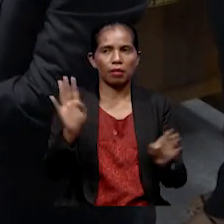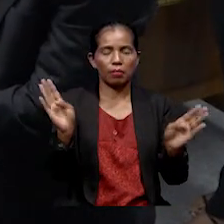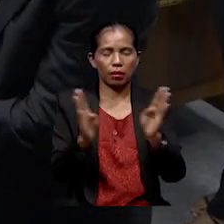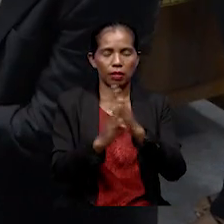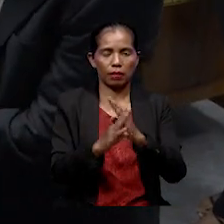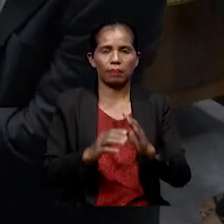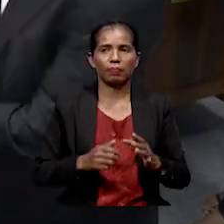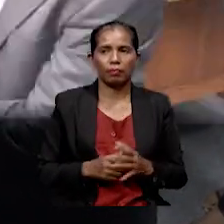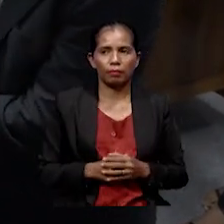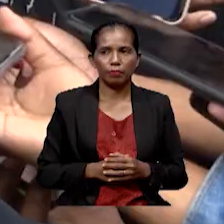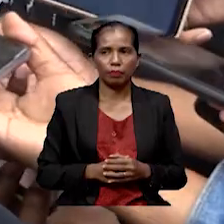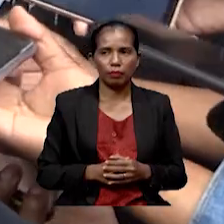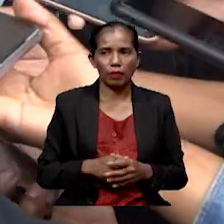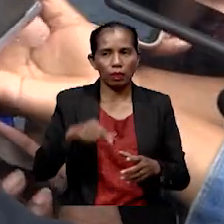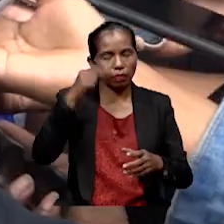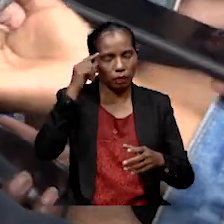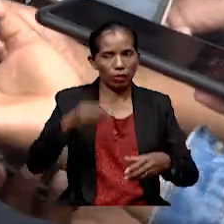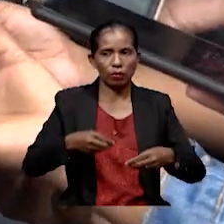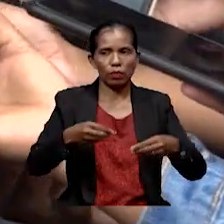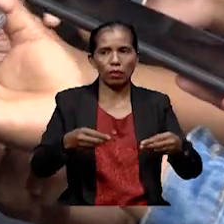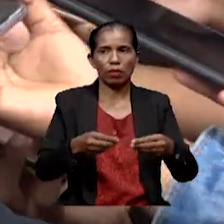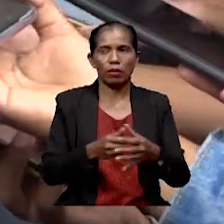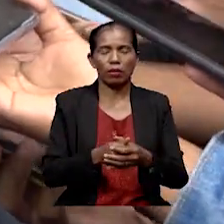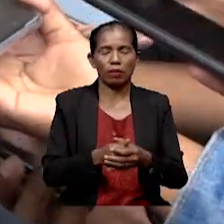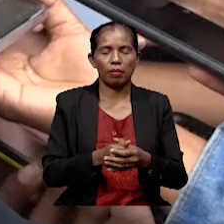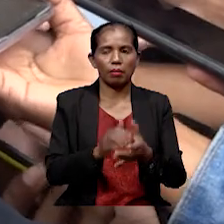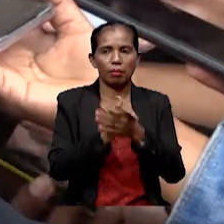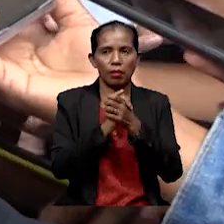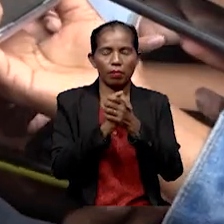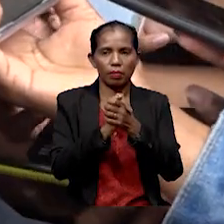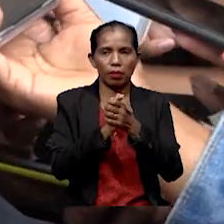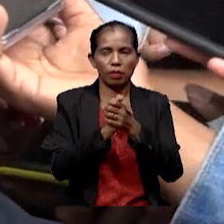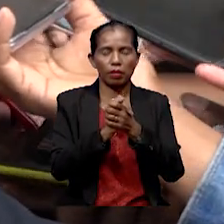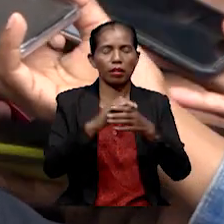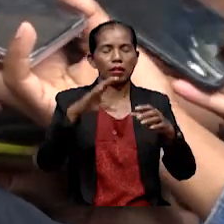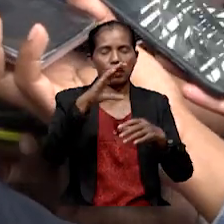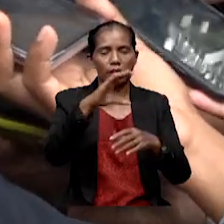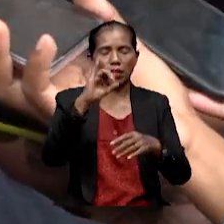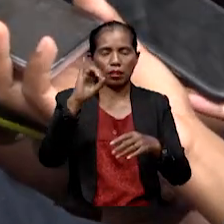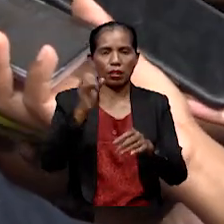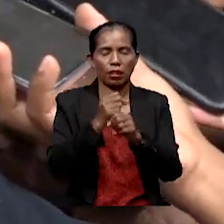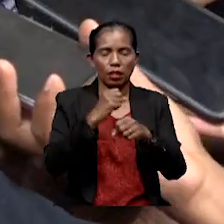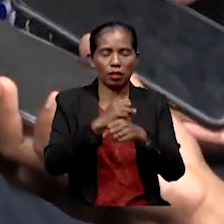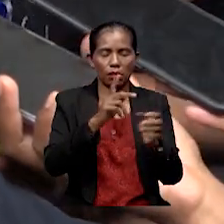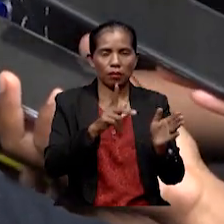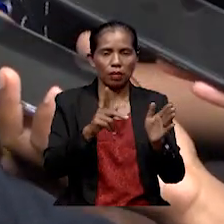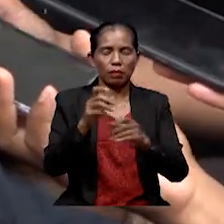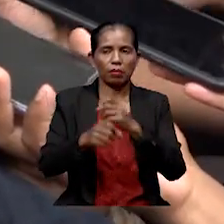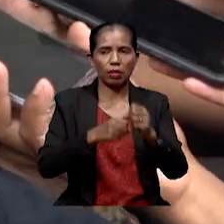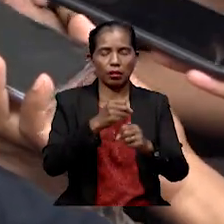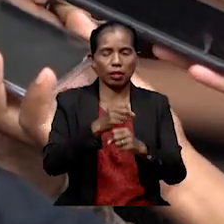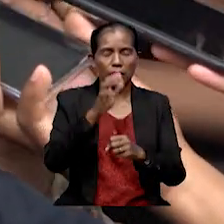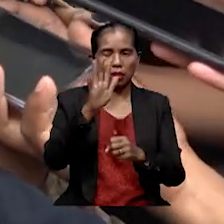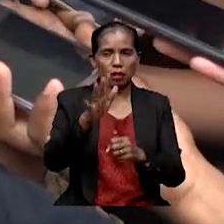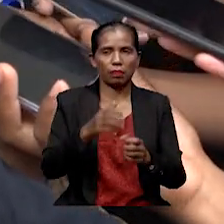matadalan. O governo atua parabéns bai tenia Conselho Imprensa. Temos sira be halo duni sir nia plano estratégico batinan lima.